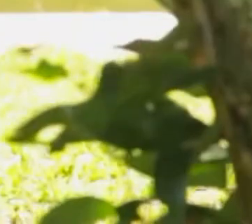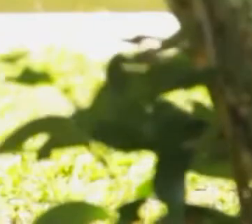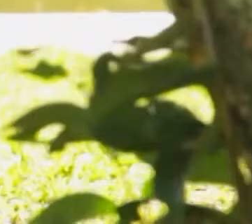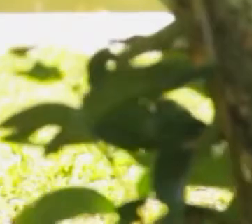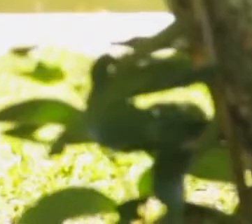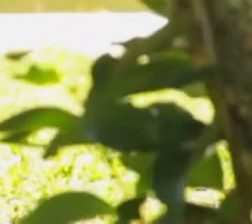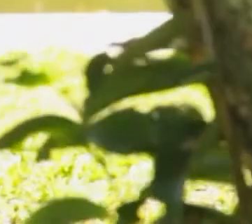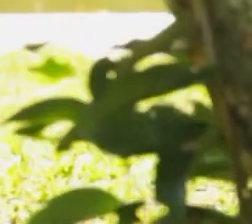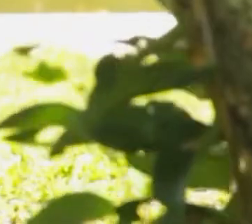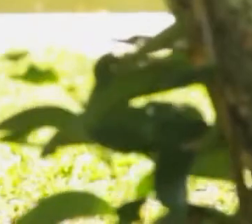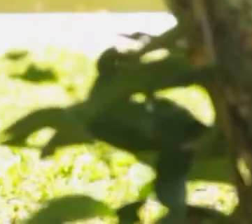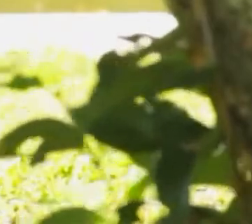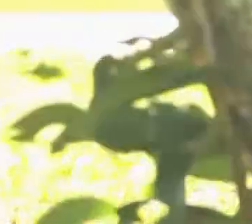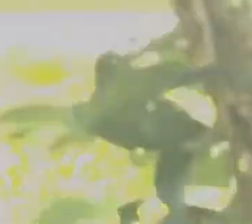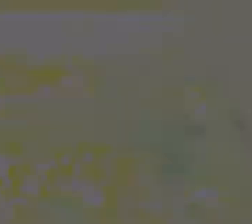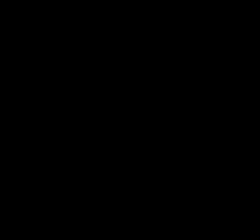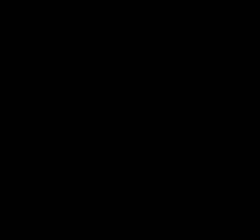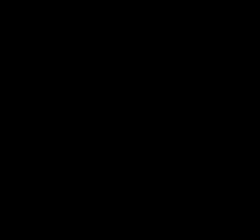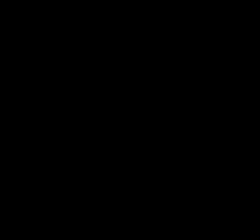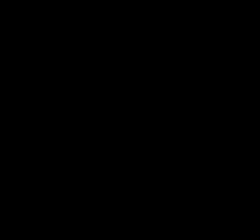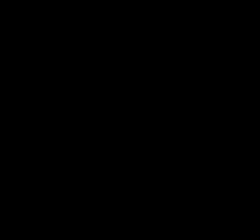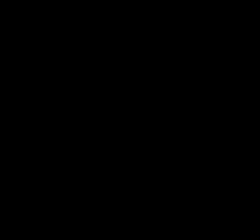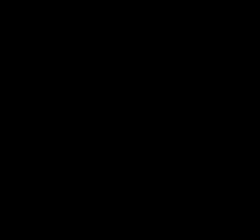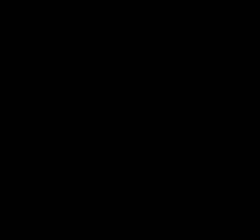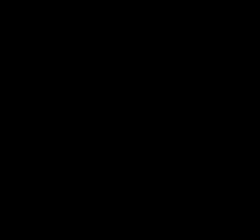uma escolha saudável para os seus bichinhos.